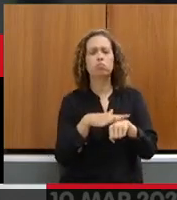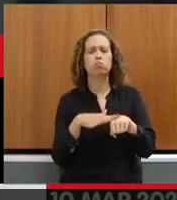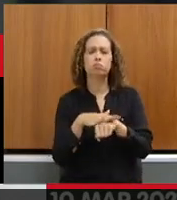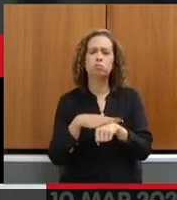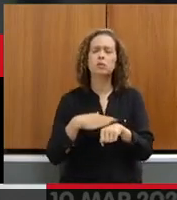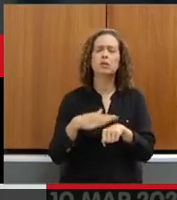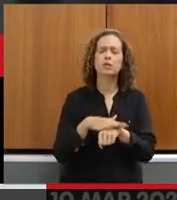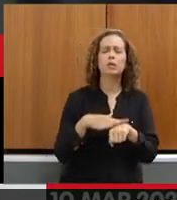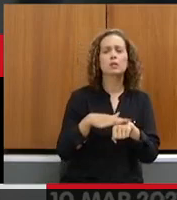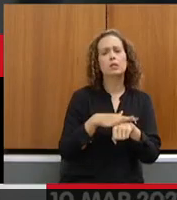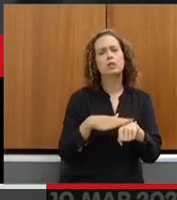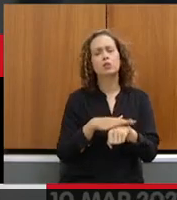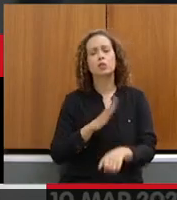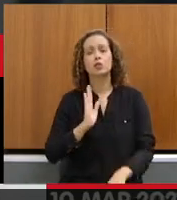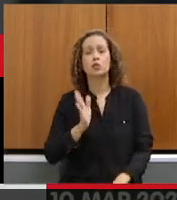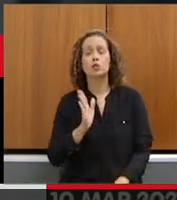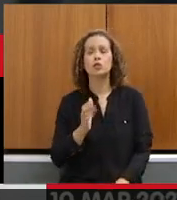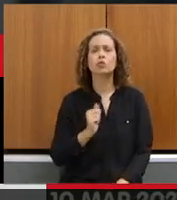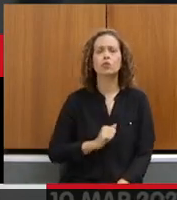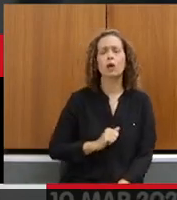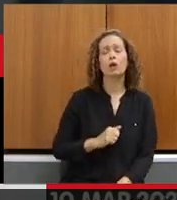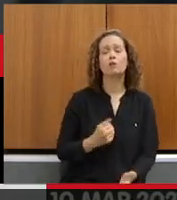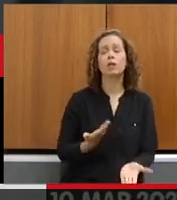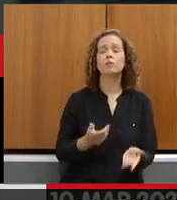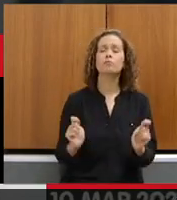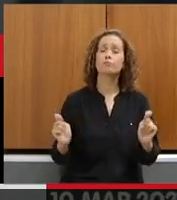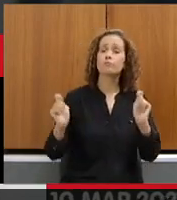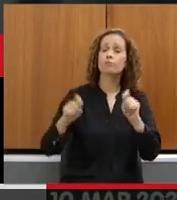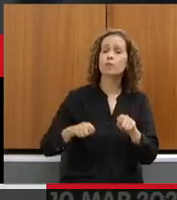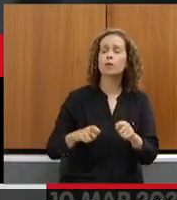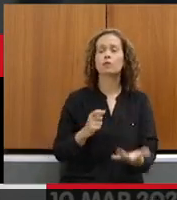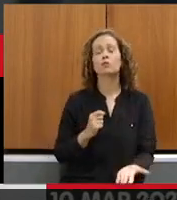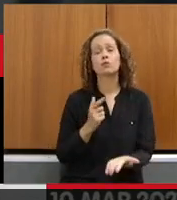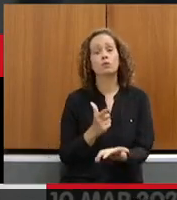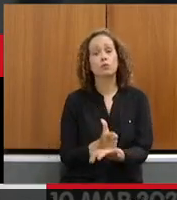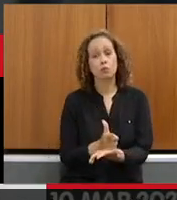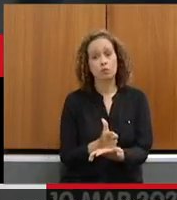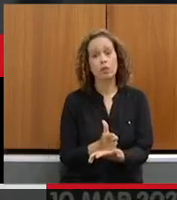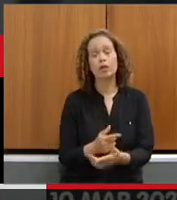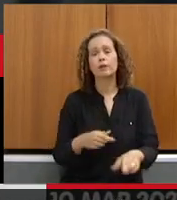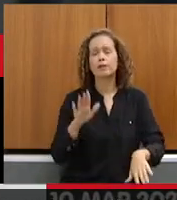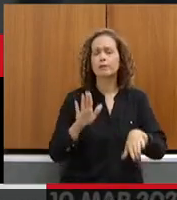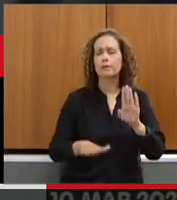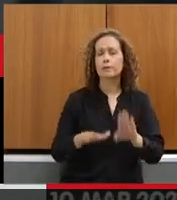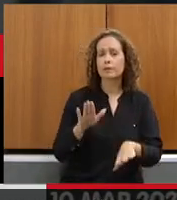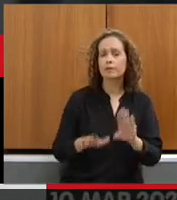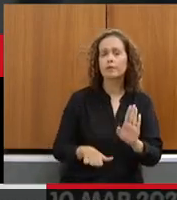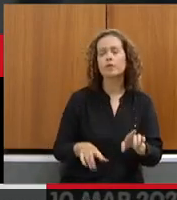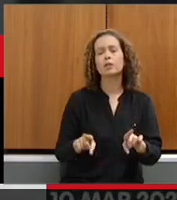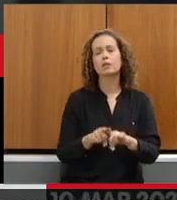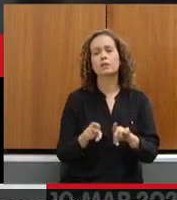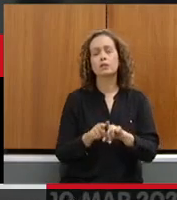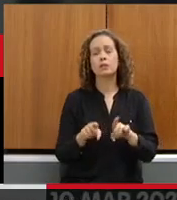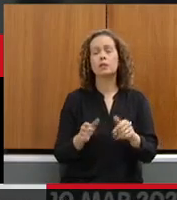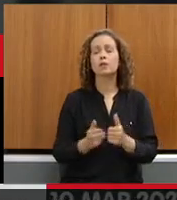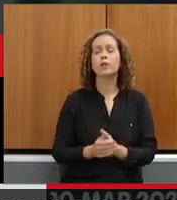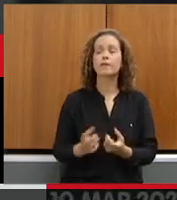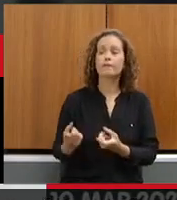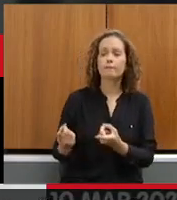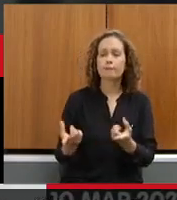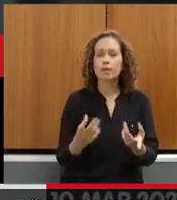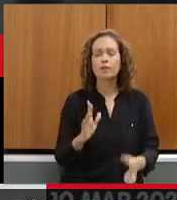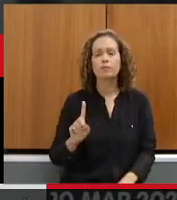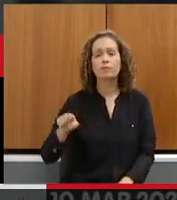negociando com a curva que você se essa possibilidade da gente comprar e às vezes fornecer e pedir para ser um